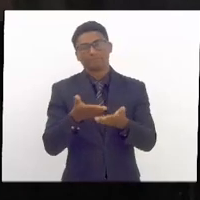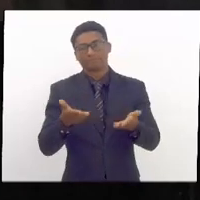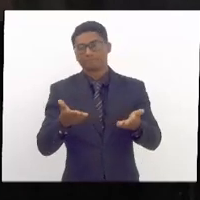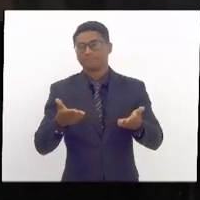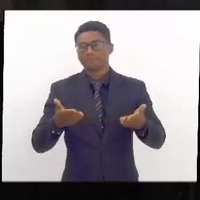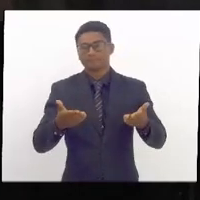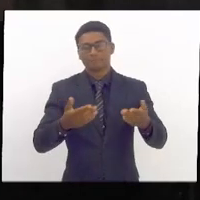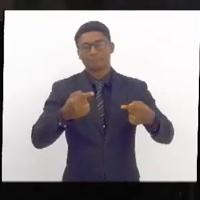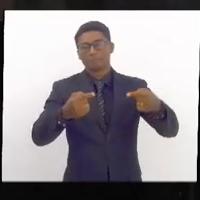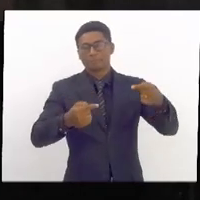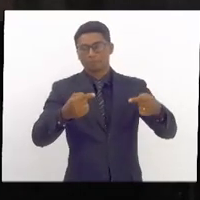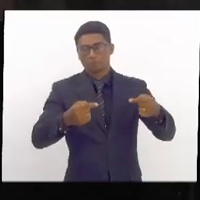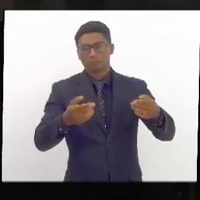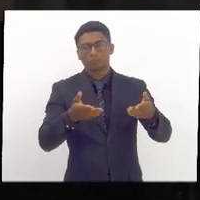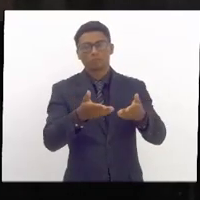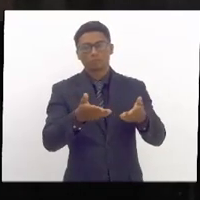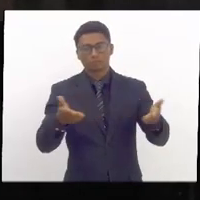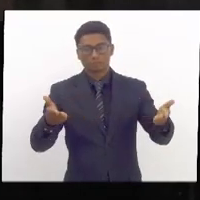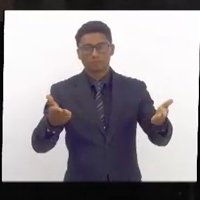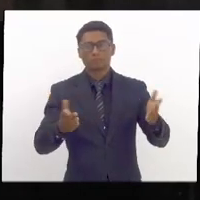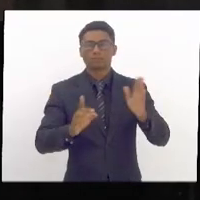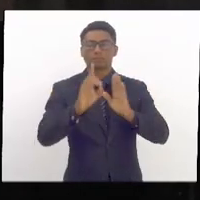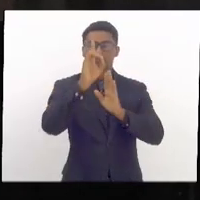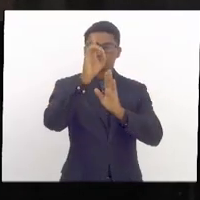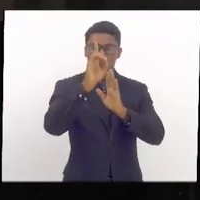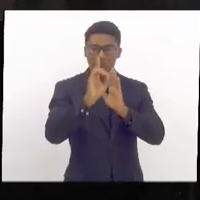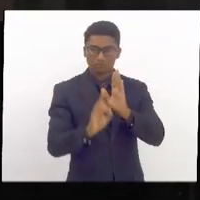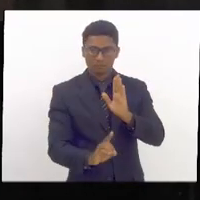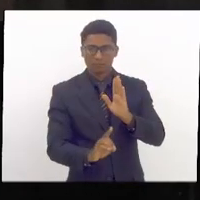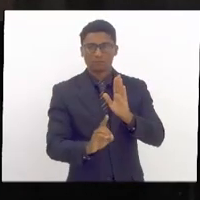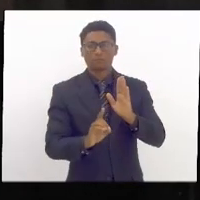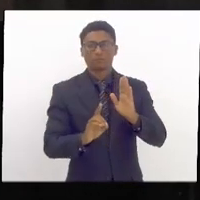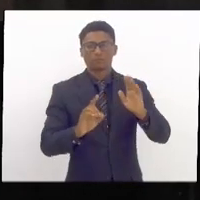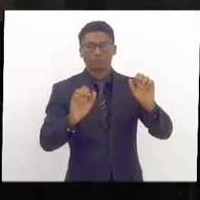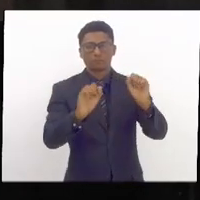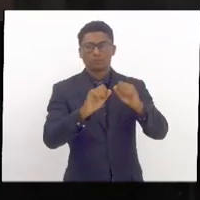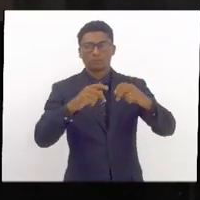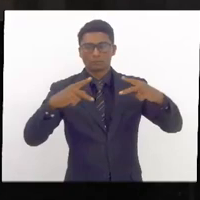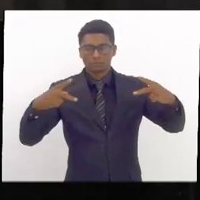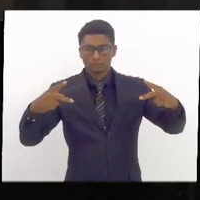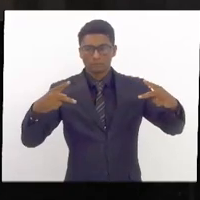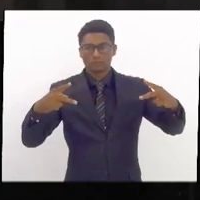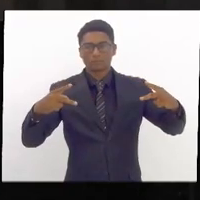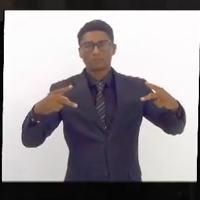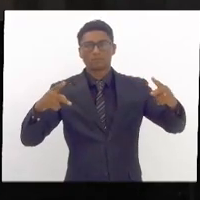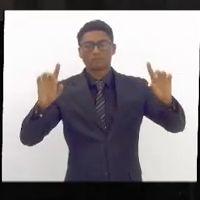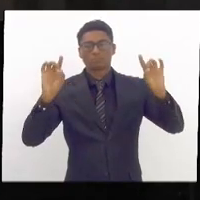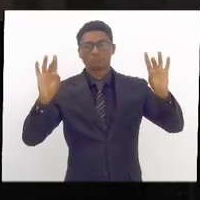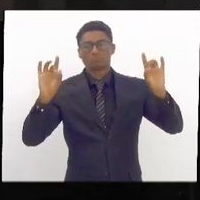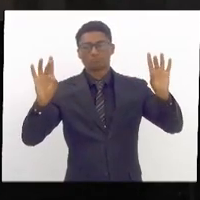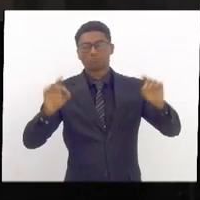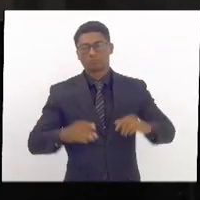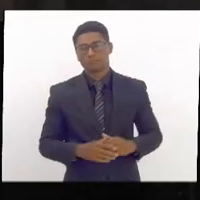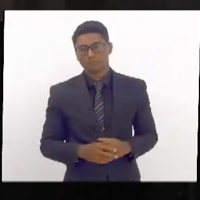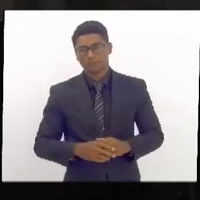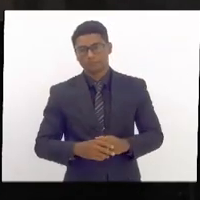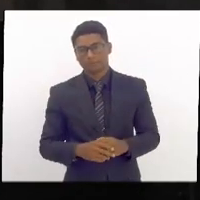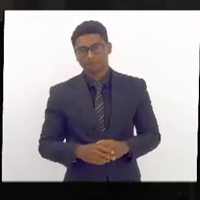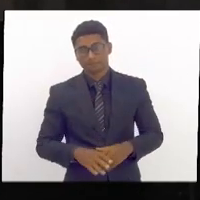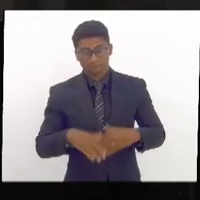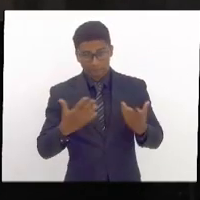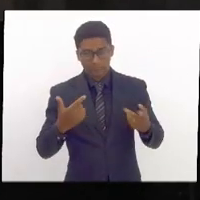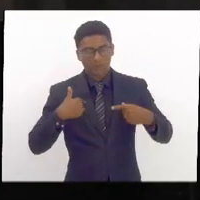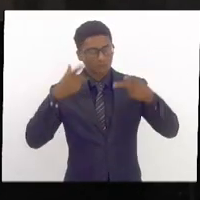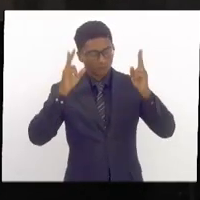tinha garantido o direito de uma aposentadoria privilegiada, né? E eu sempre falava